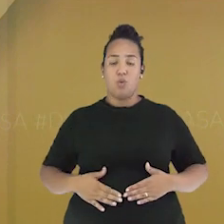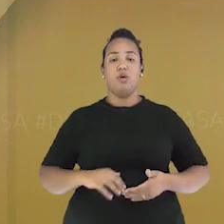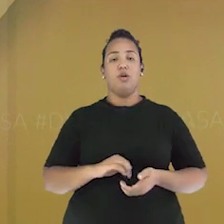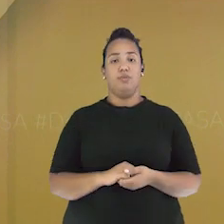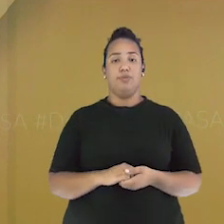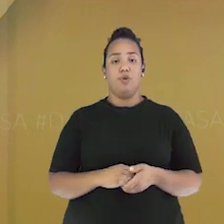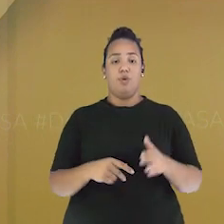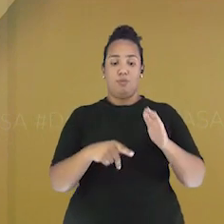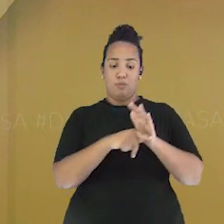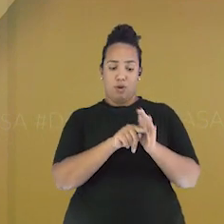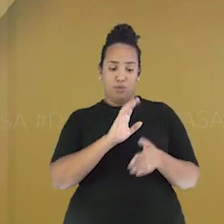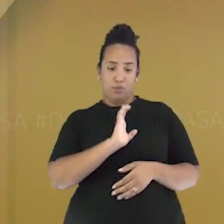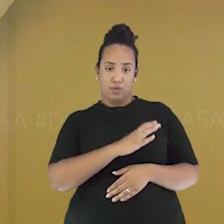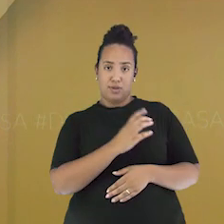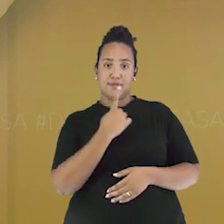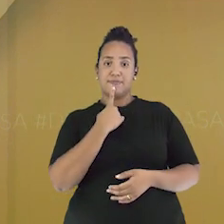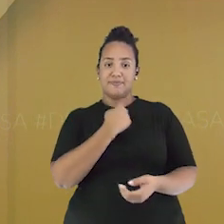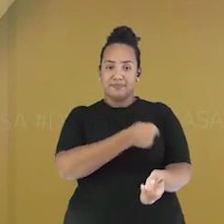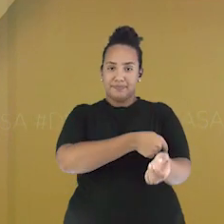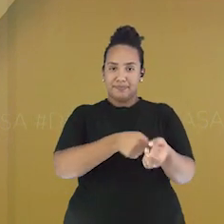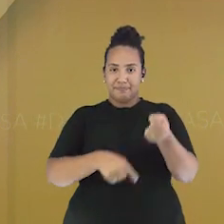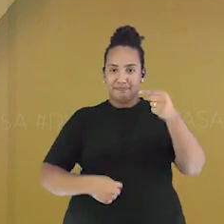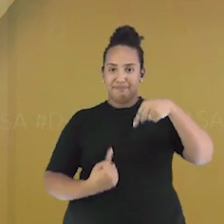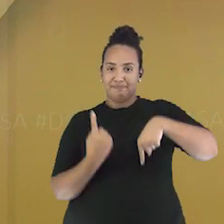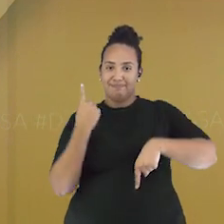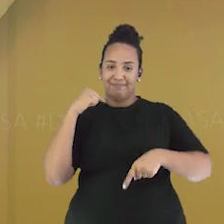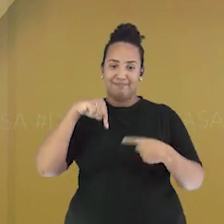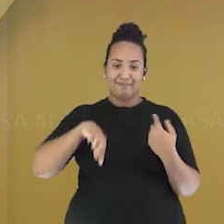pelo nosso coração. E aí, o que